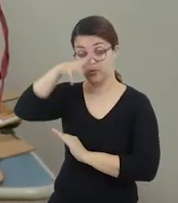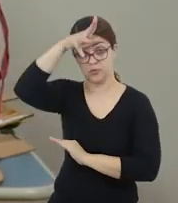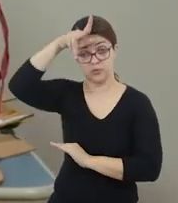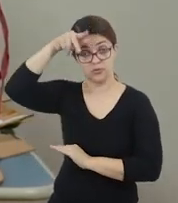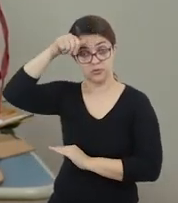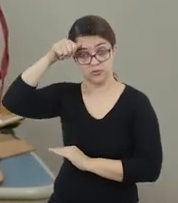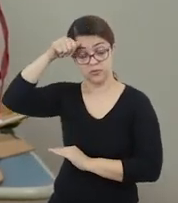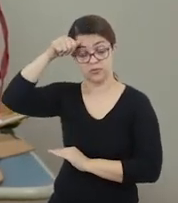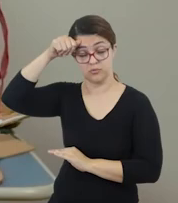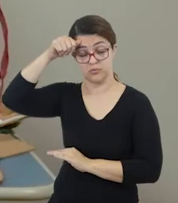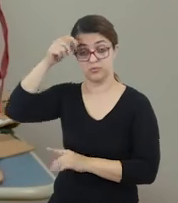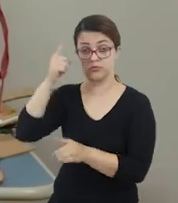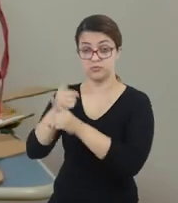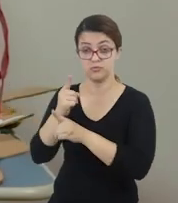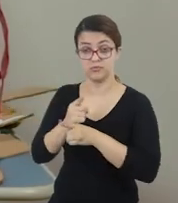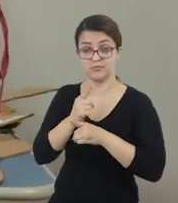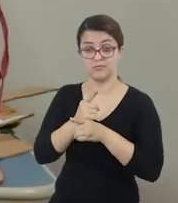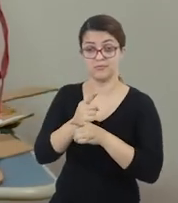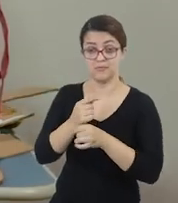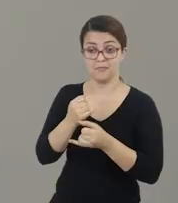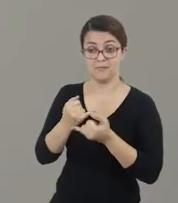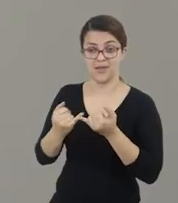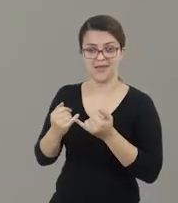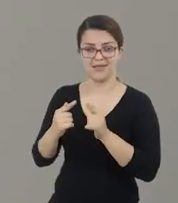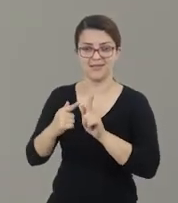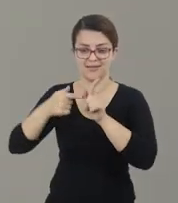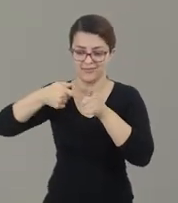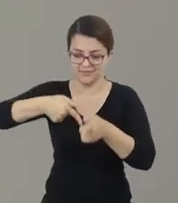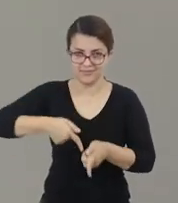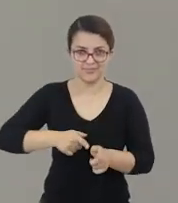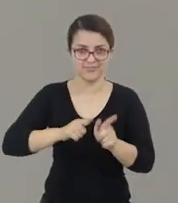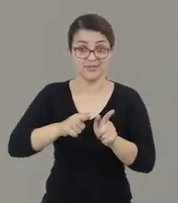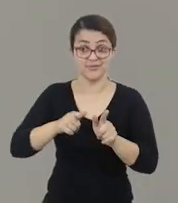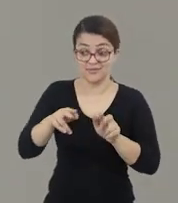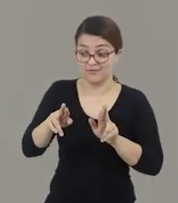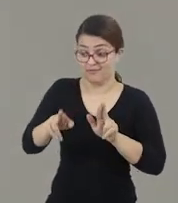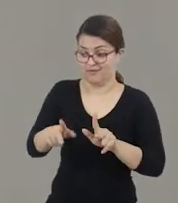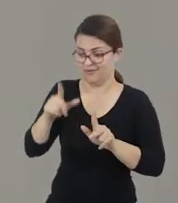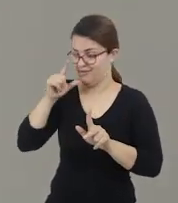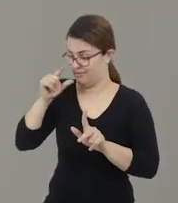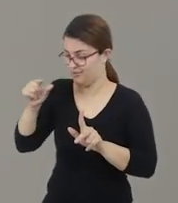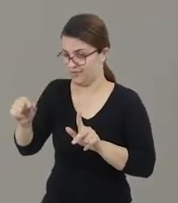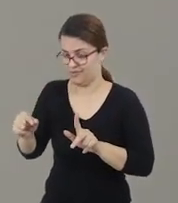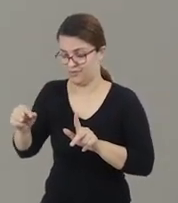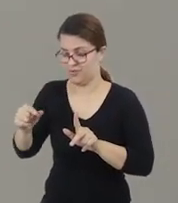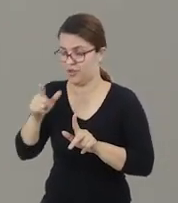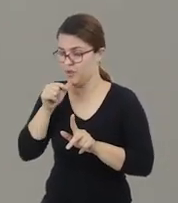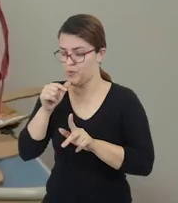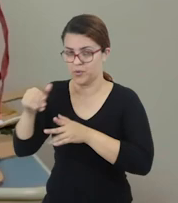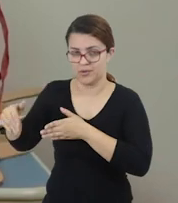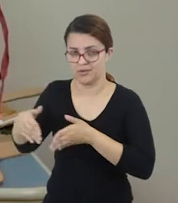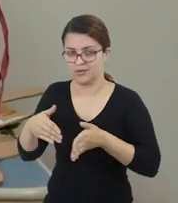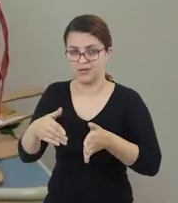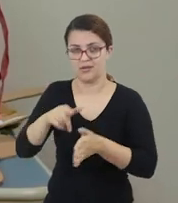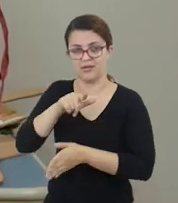Amazonas, ele é um golfinho, né? Ele é visto sempre nos rios Amazonas, rios Solimões,